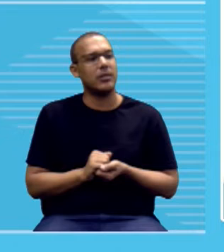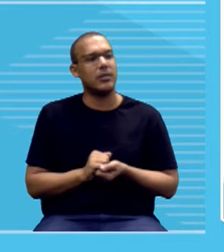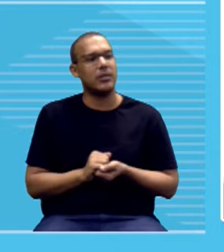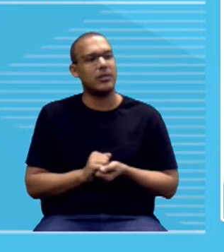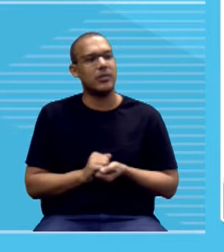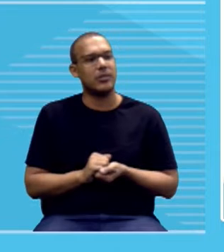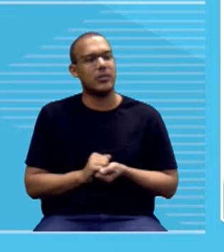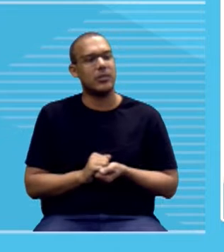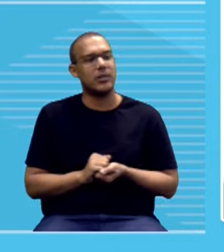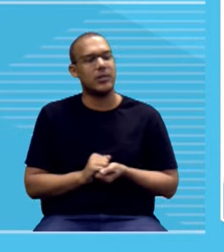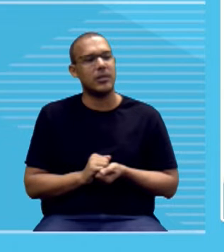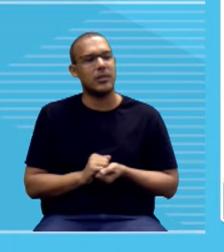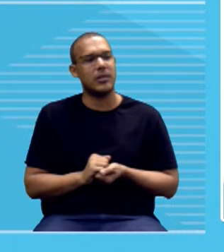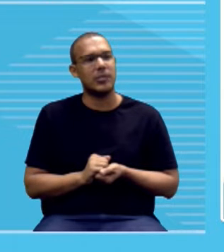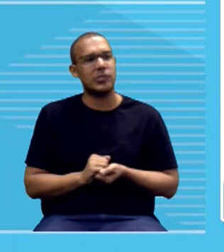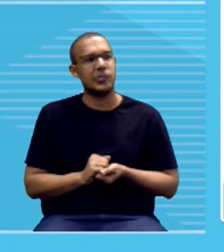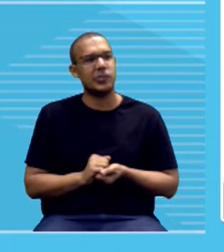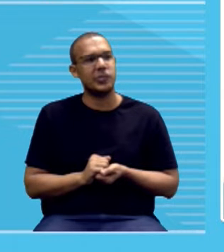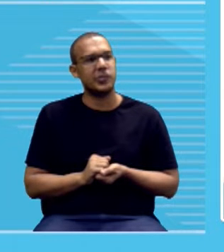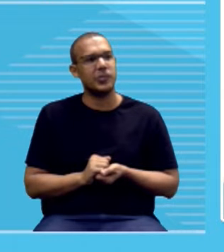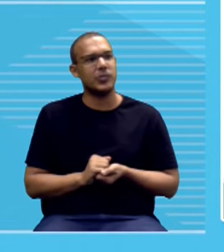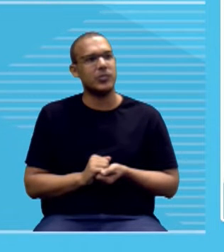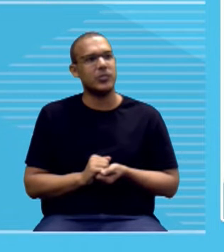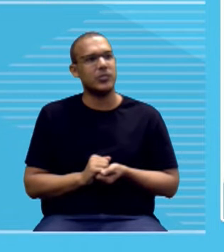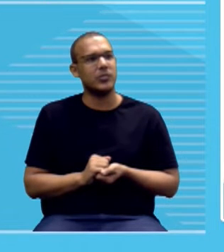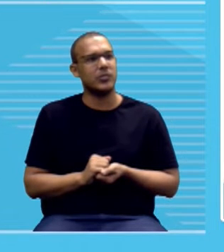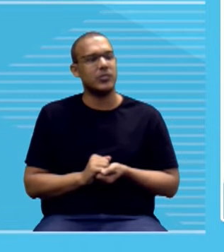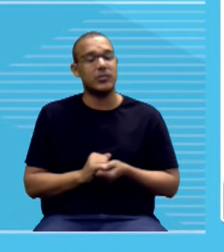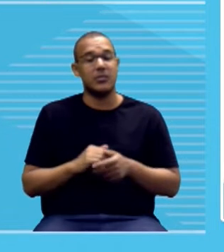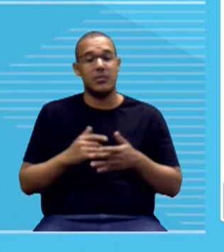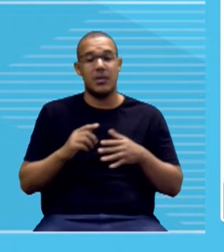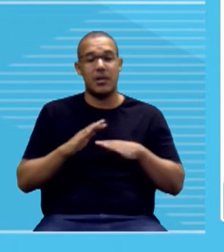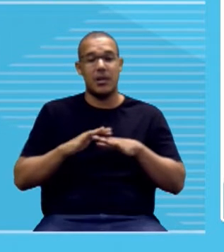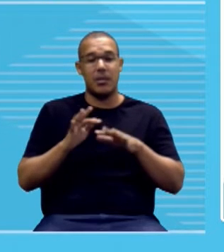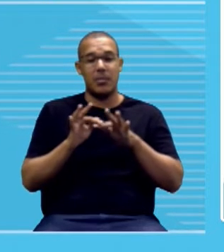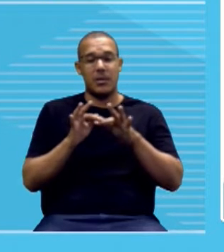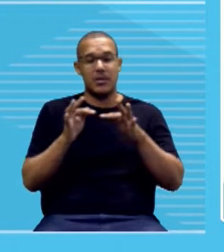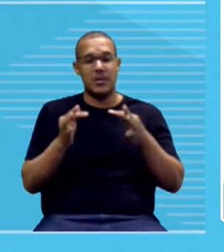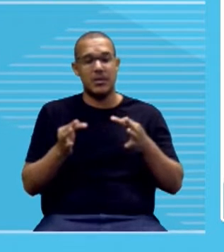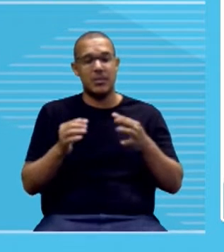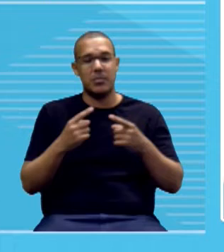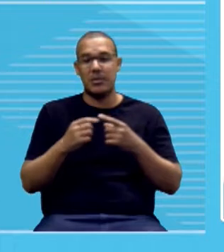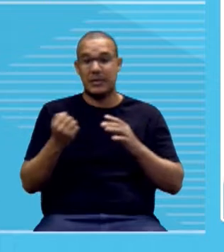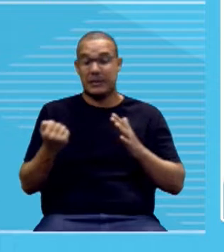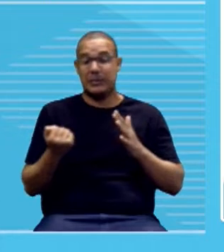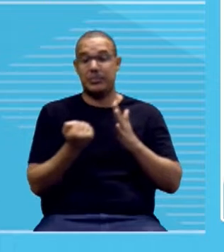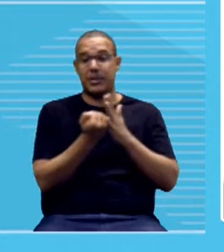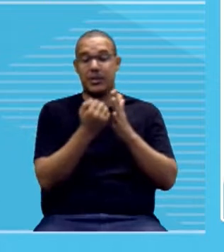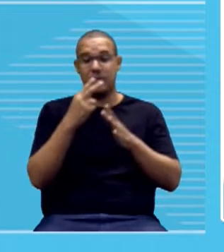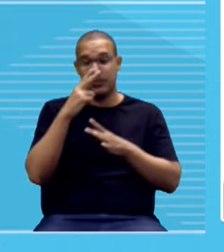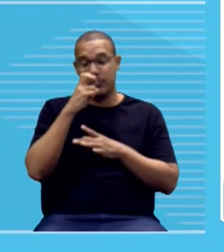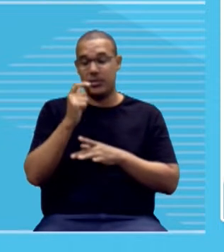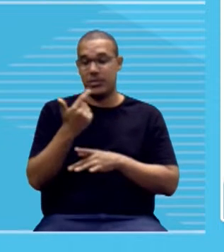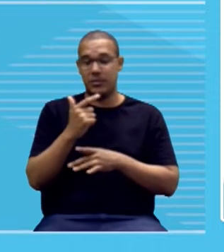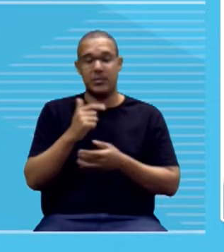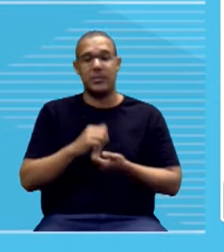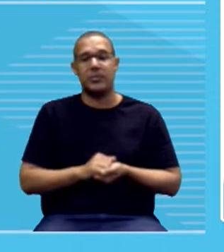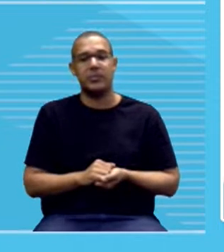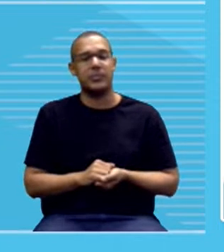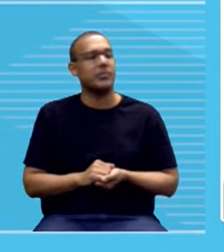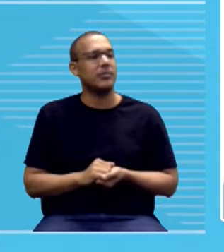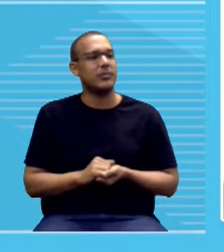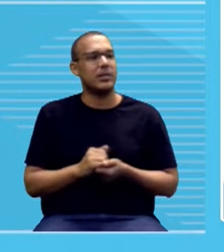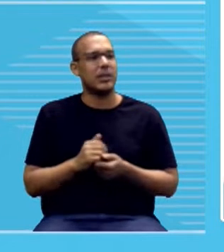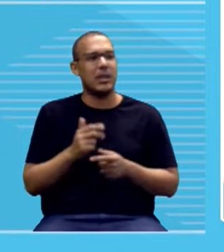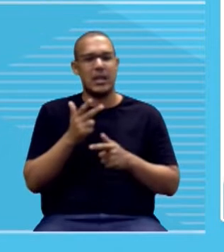construções hidrelétricas, tá bom? Então, é bem mais simples, você tem esse impacto inteiro. Os aerogeradores, aqueles ventiladores